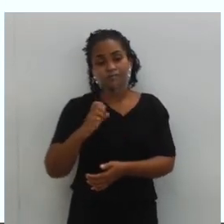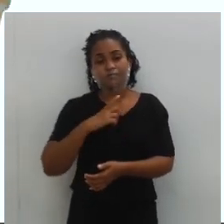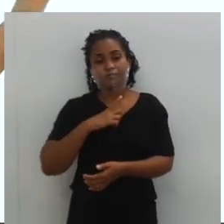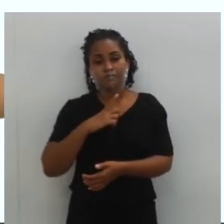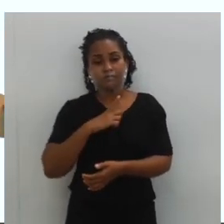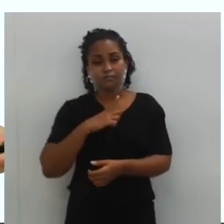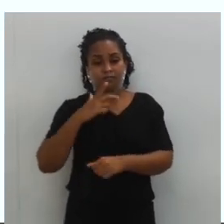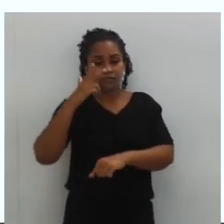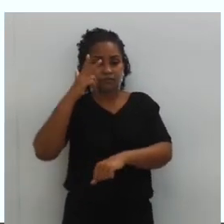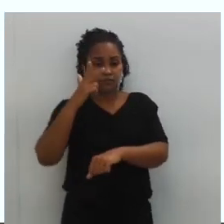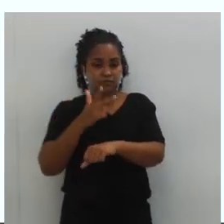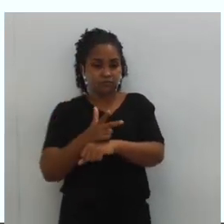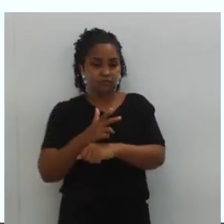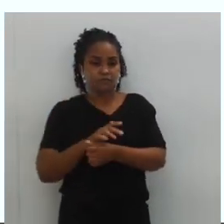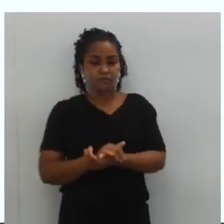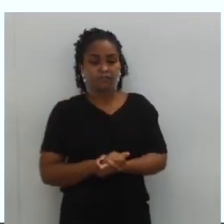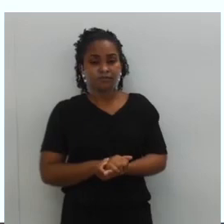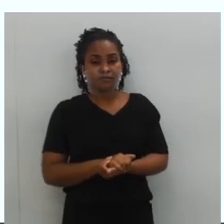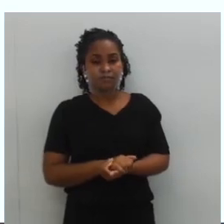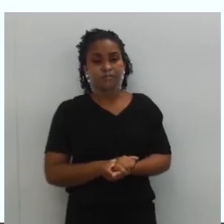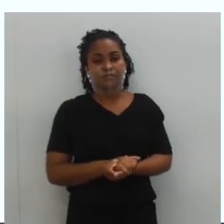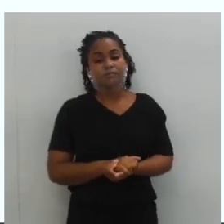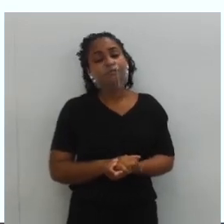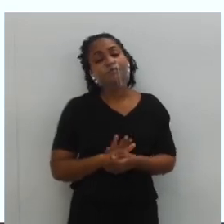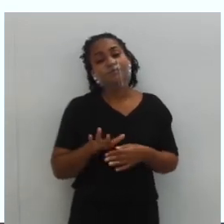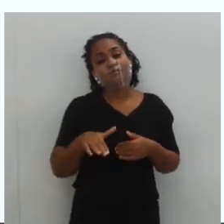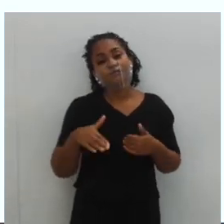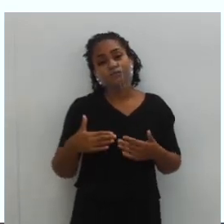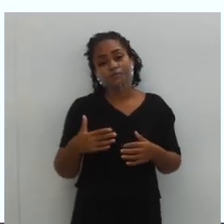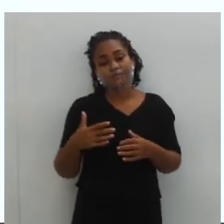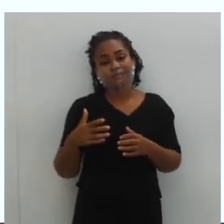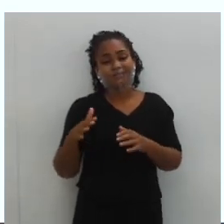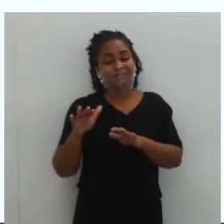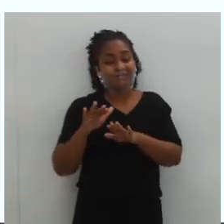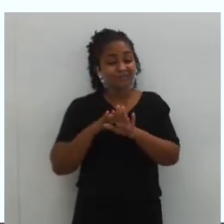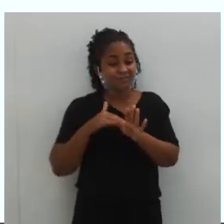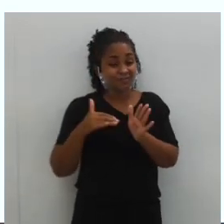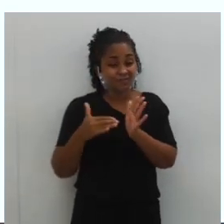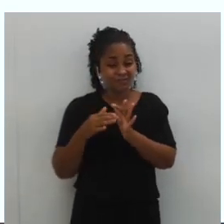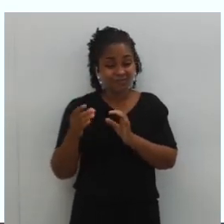filmagem em outras cidades. Então todo esse deslocamento, todo